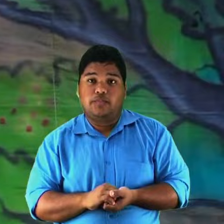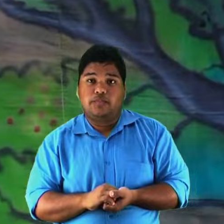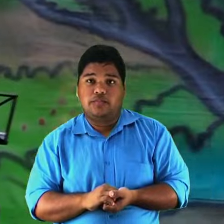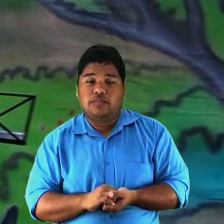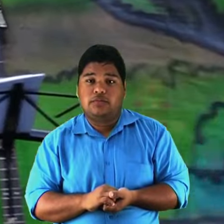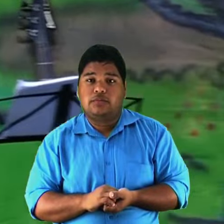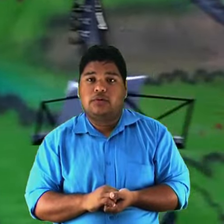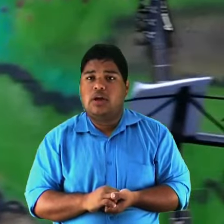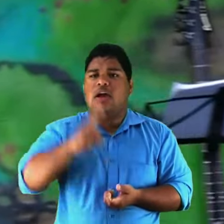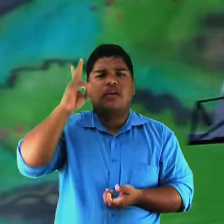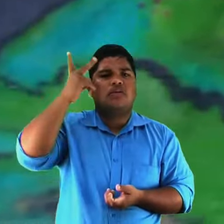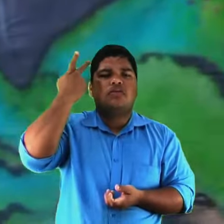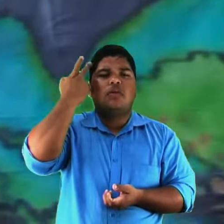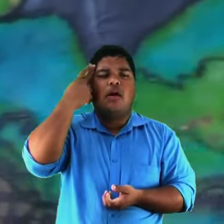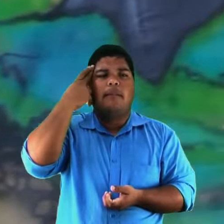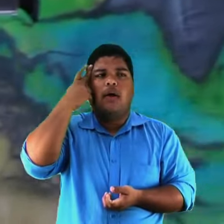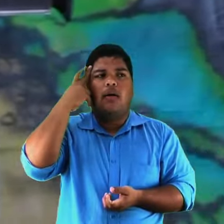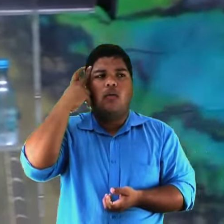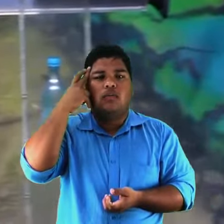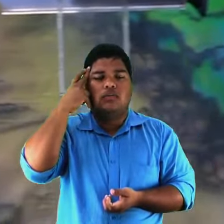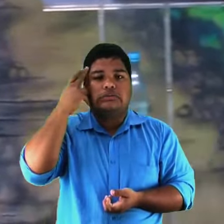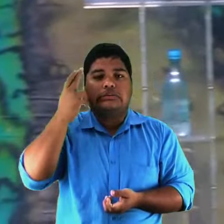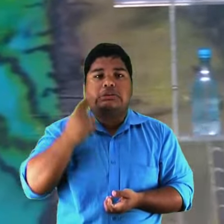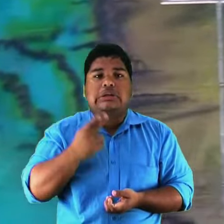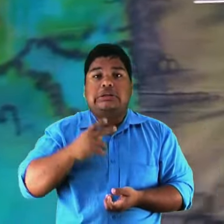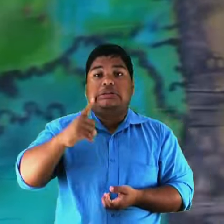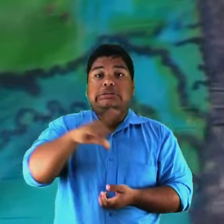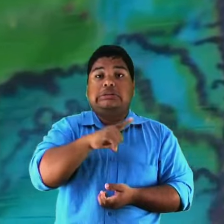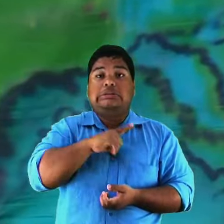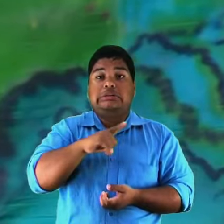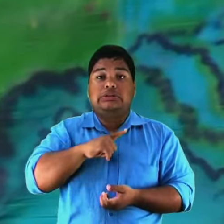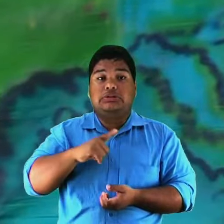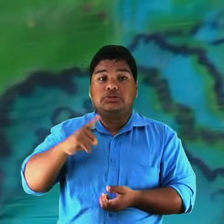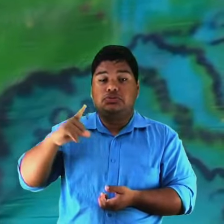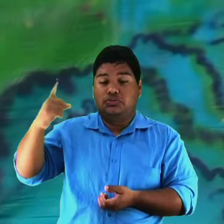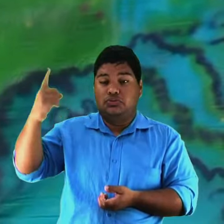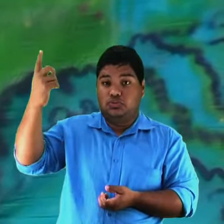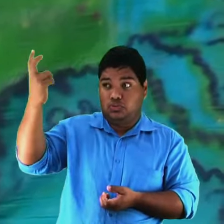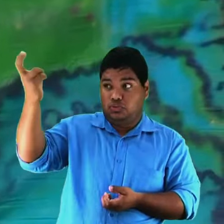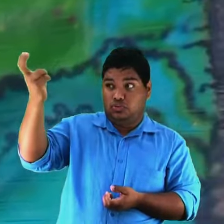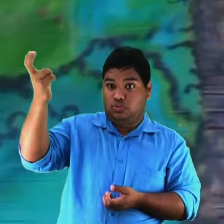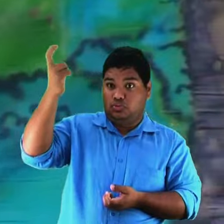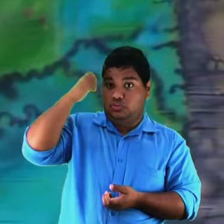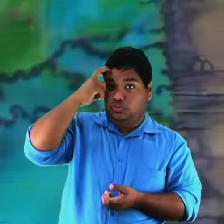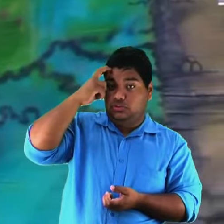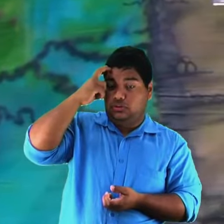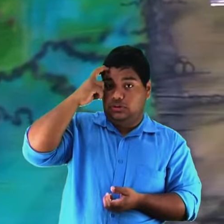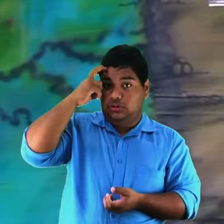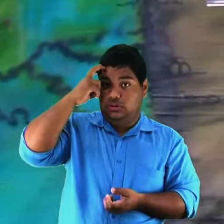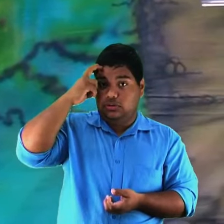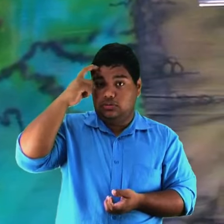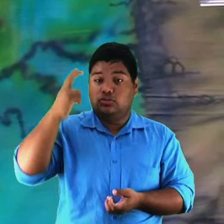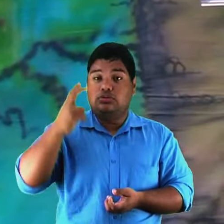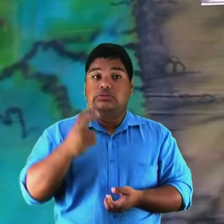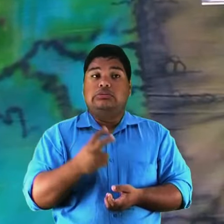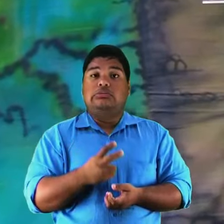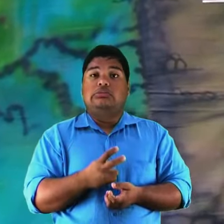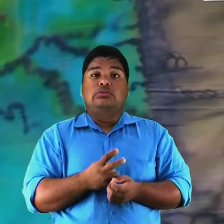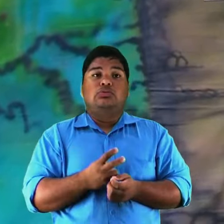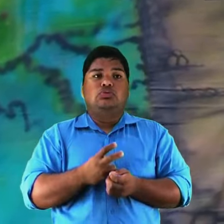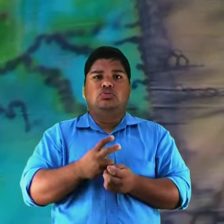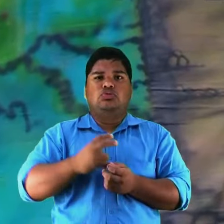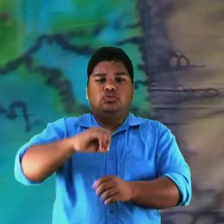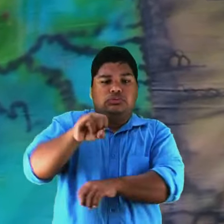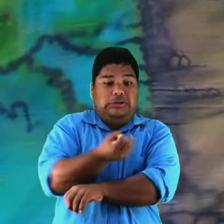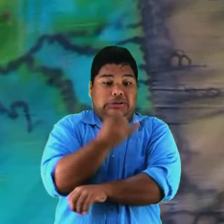comum e fazia muito parte da cultura judaica. Você não pode ler a